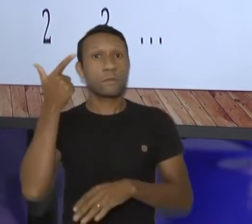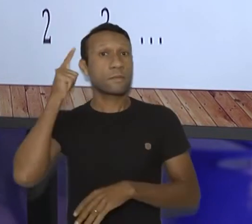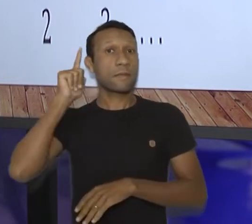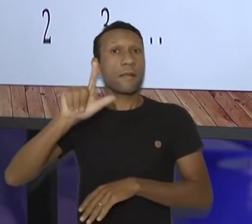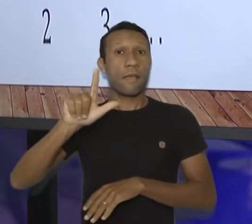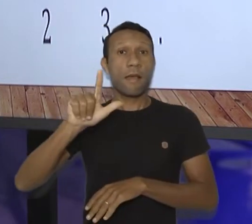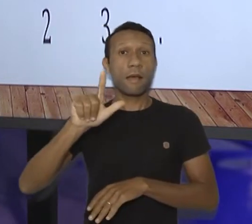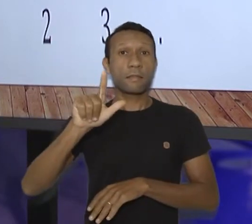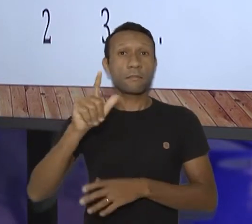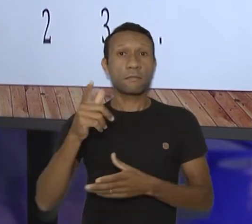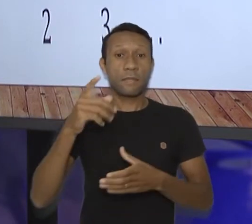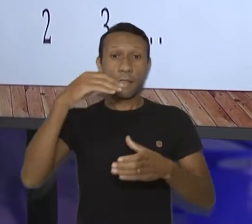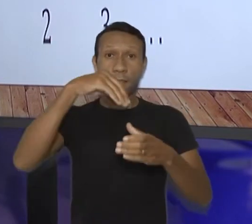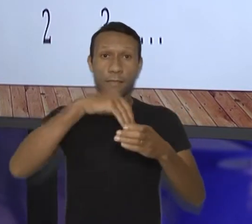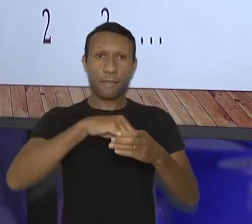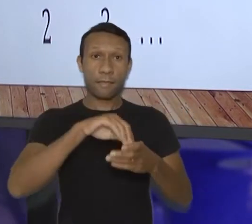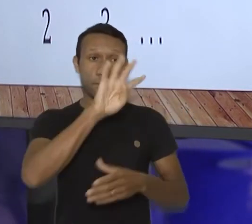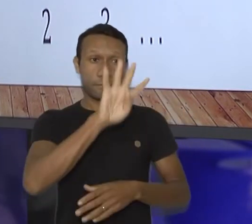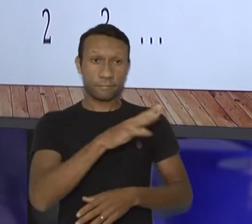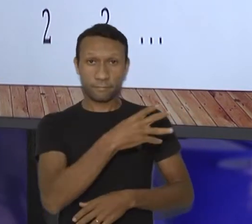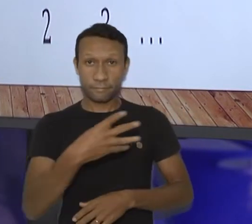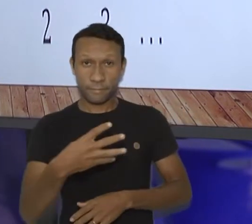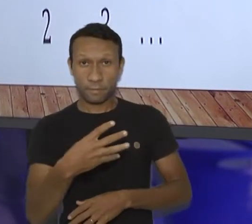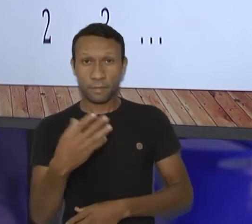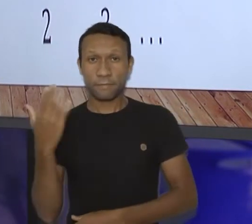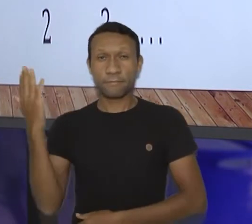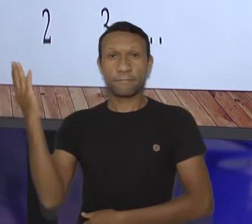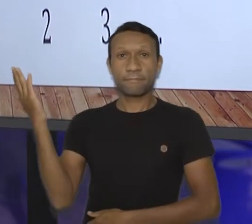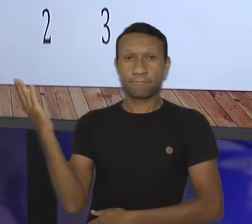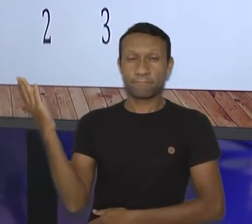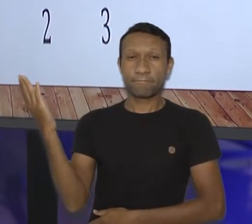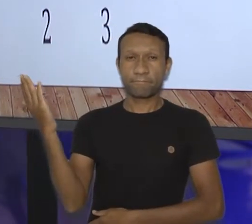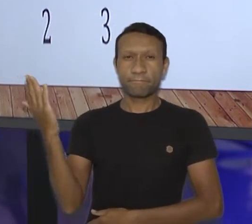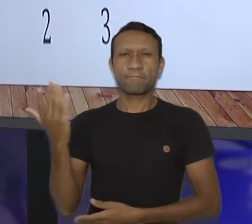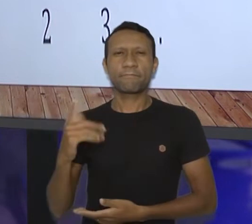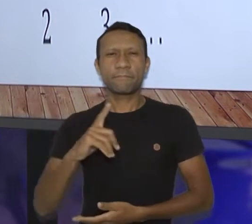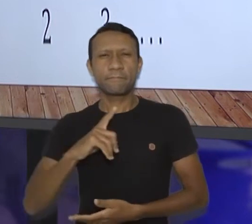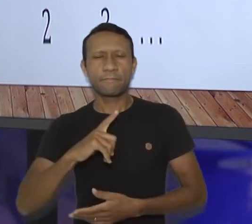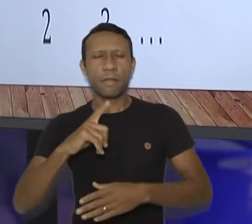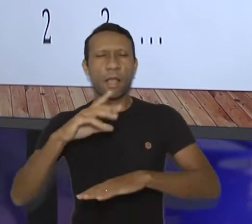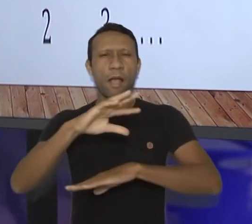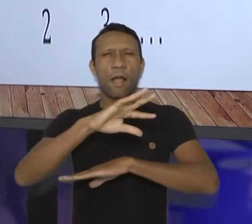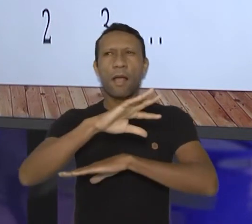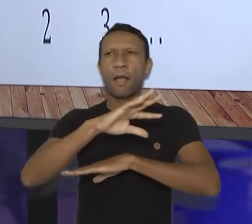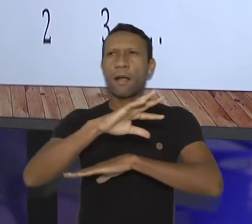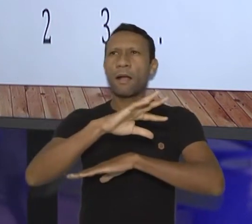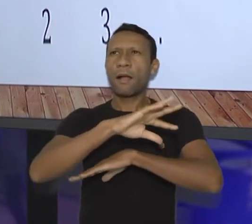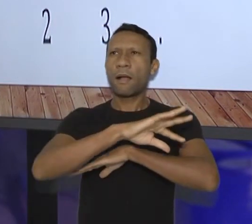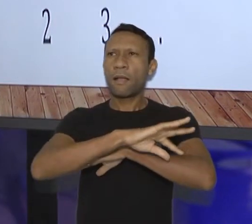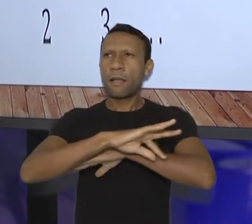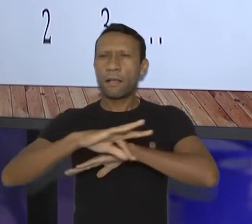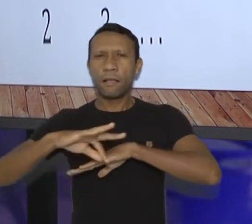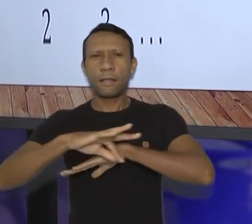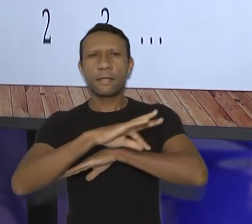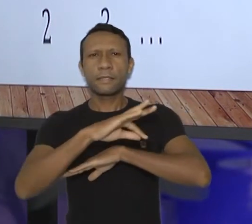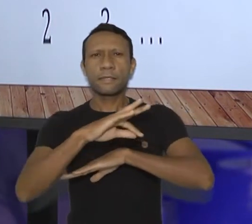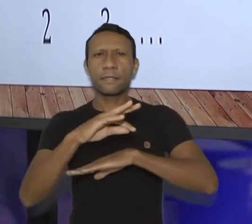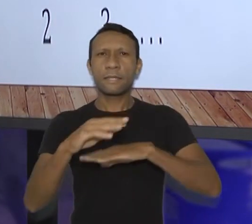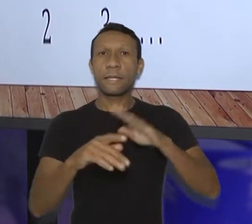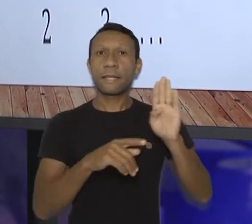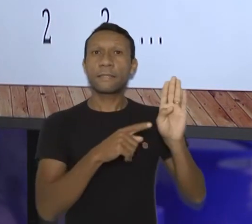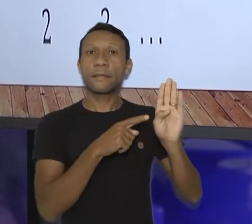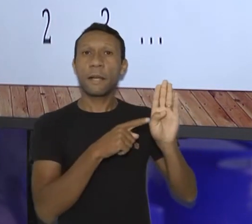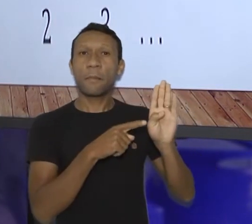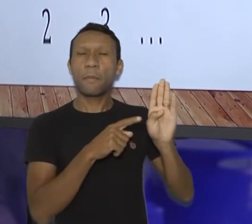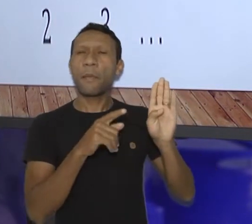na tabela. E aí nós temos aqui o exemplo da reta numérica e a letra B questiona quais